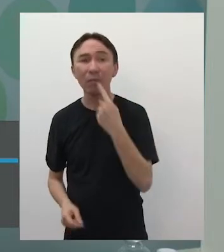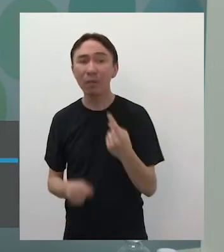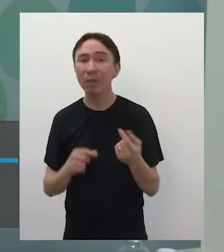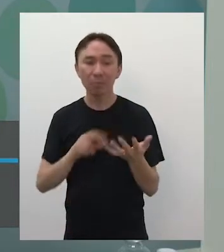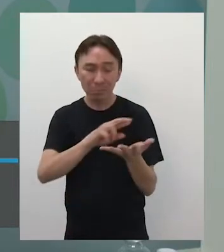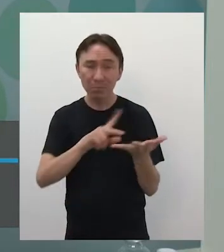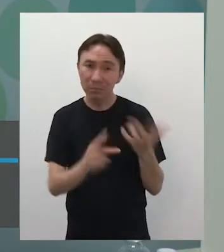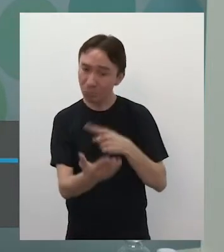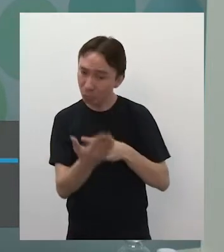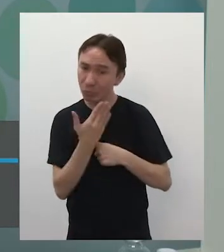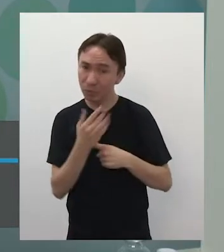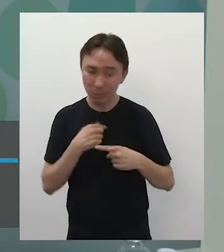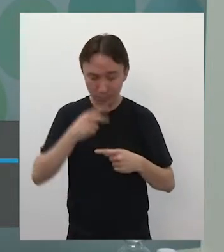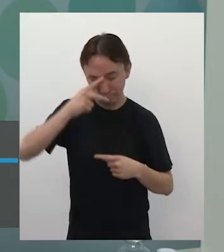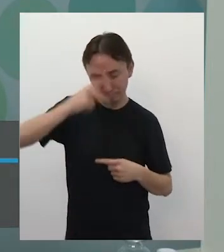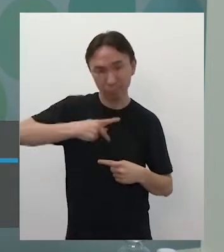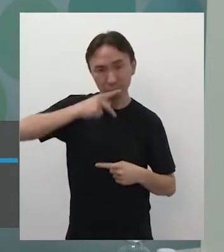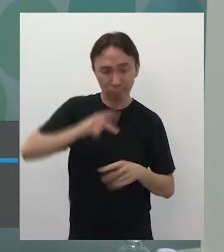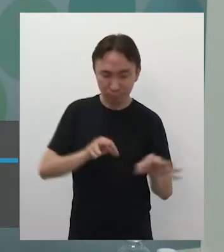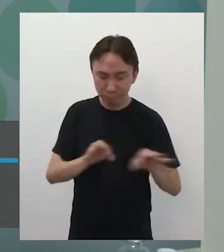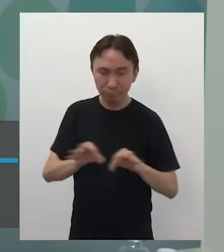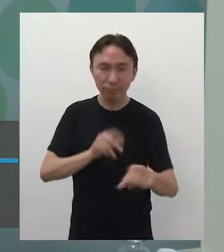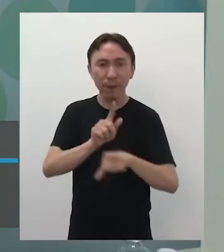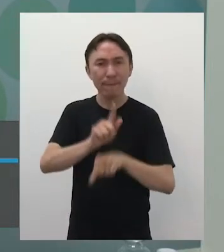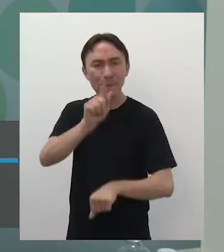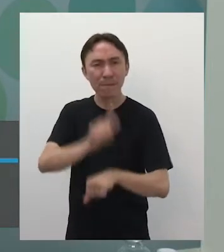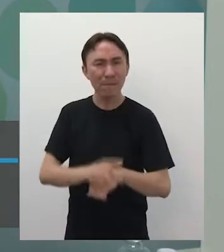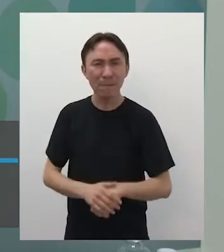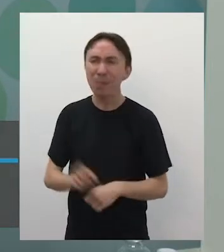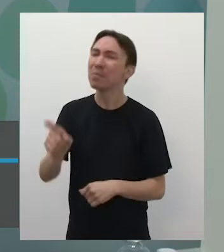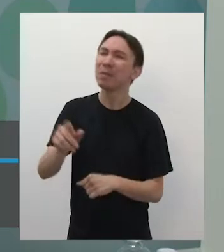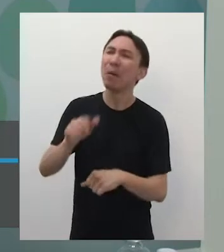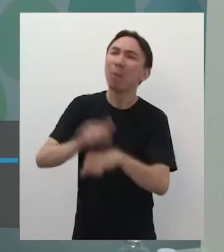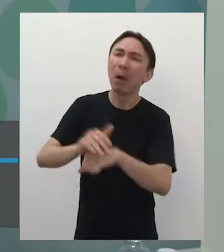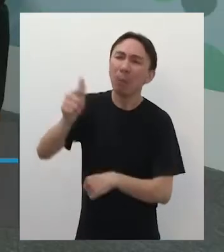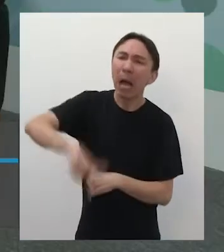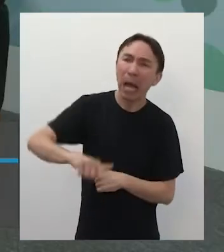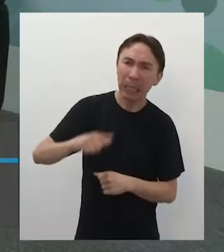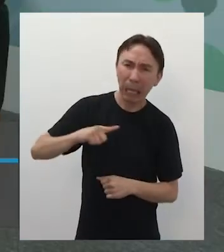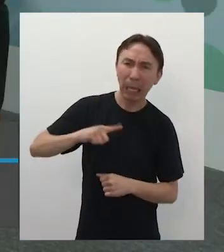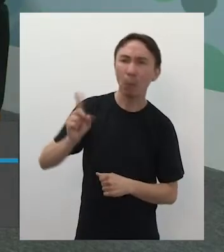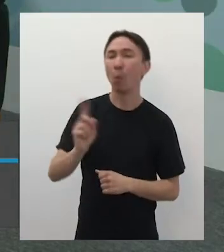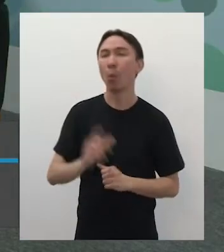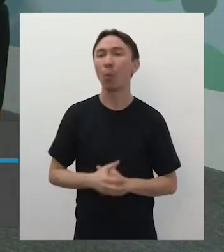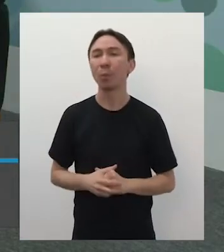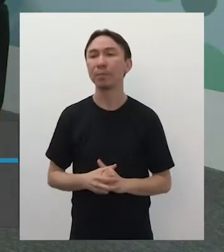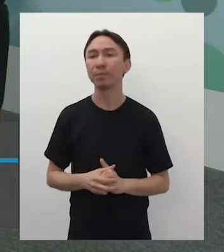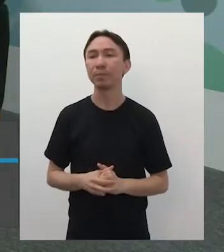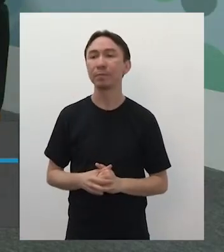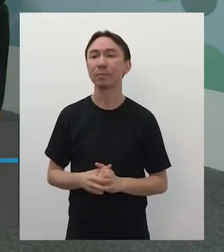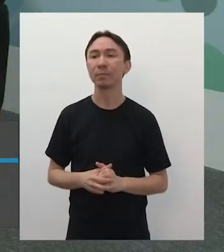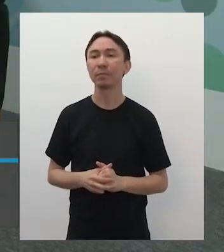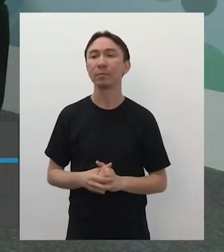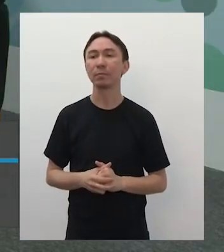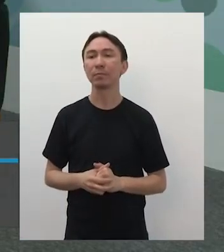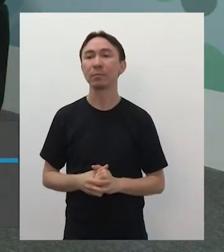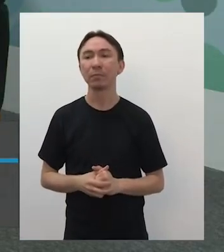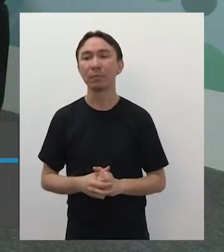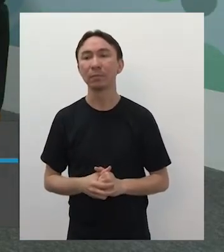gente, enriqueça esse bate-papo. Ana, a gente percebe, né, que a professora Simone traz alguns